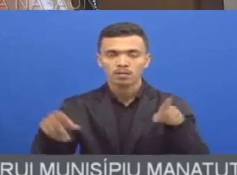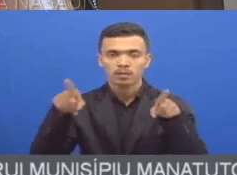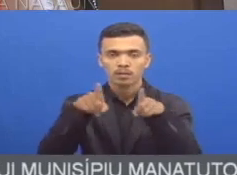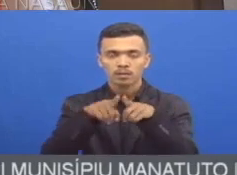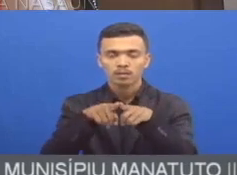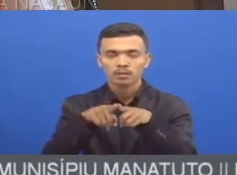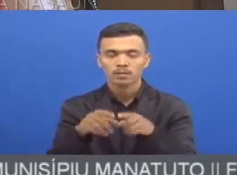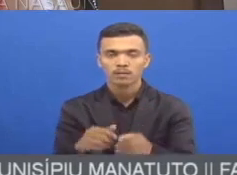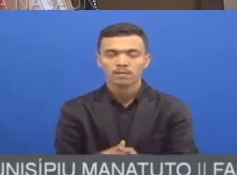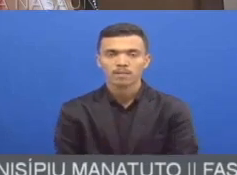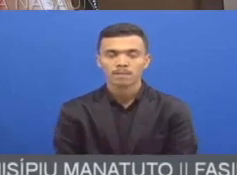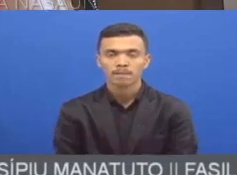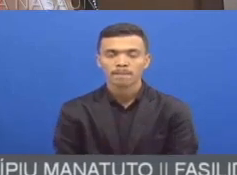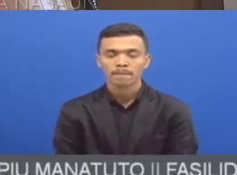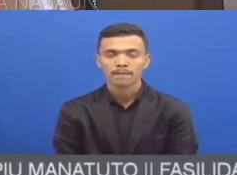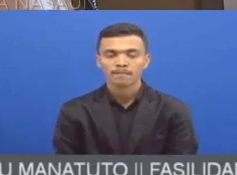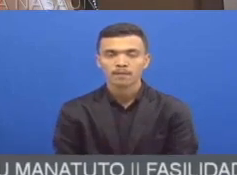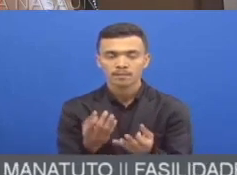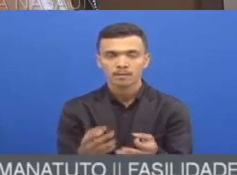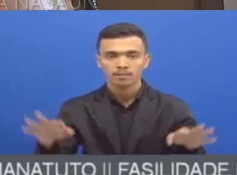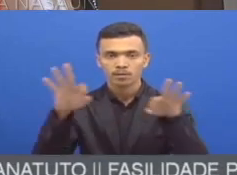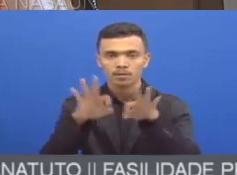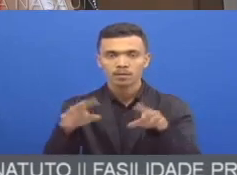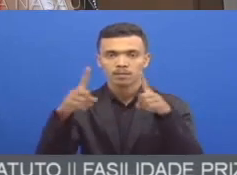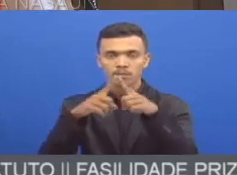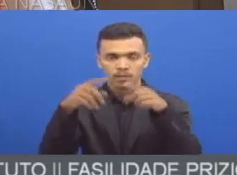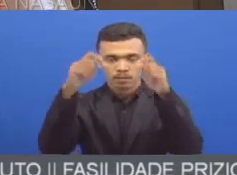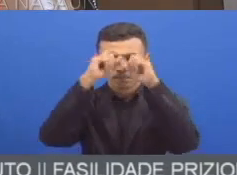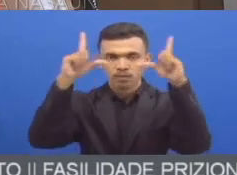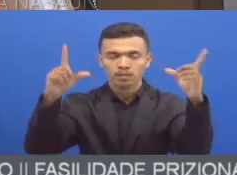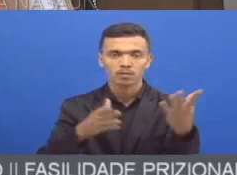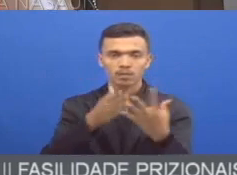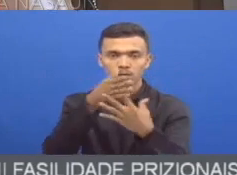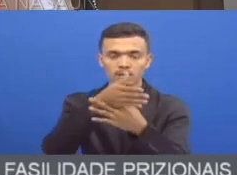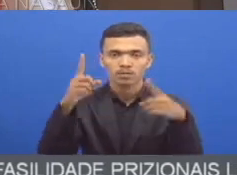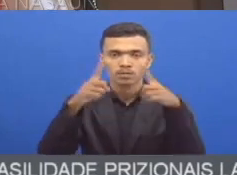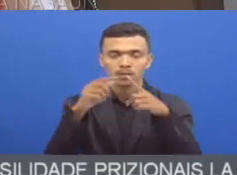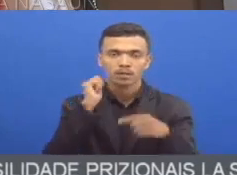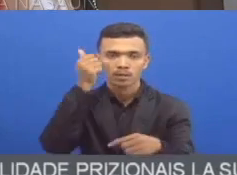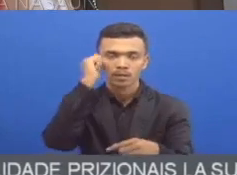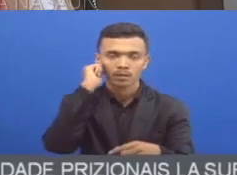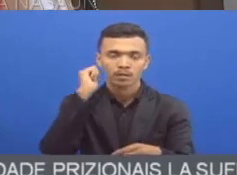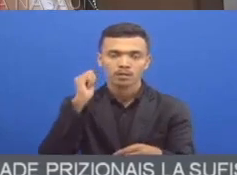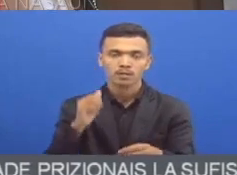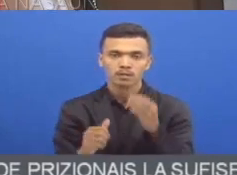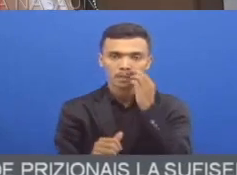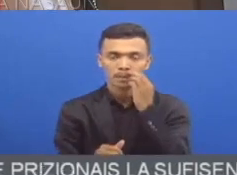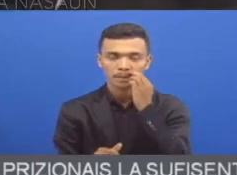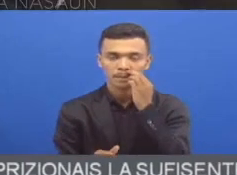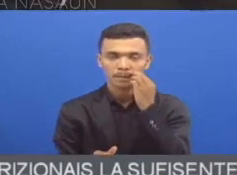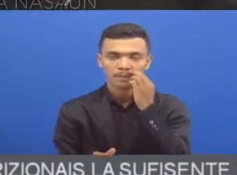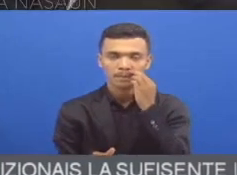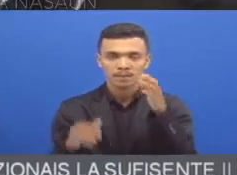hanesang fatores ida ne bemak importante ba iha Timor-Leste nia adesang ba iha ASEAN to the further development of the